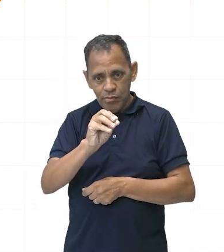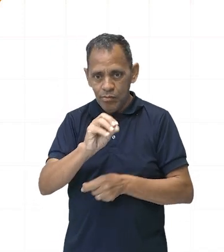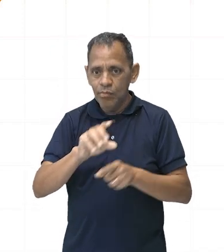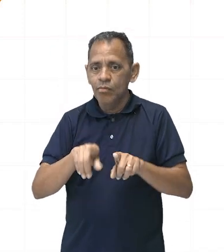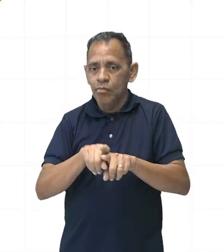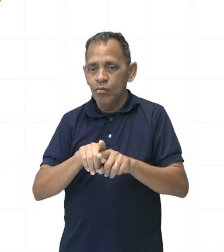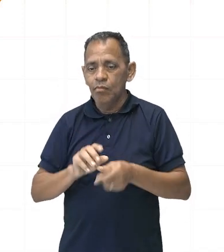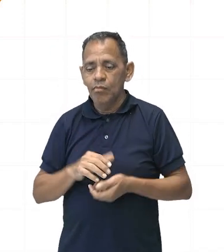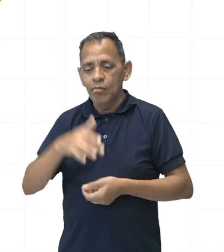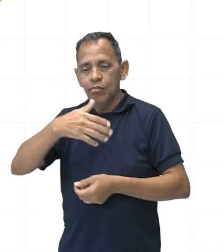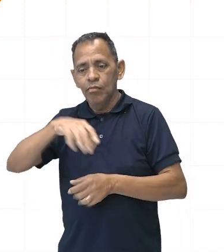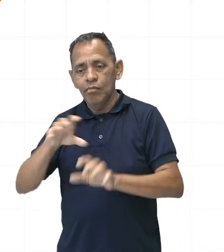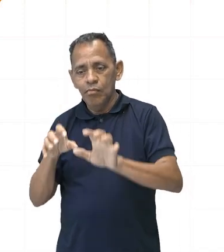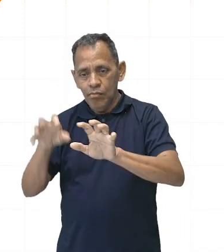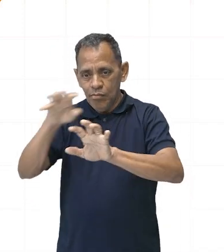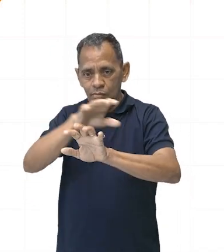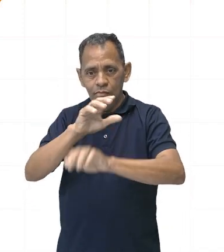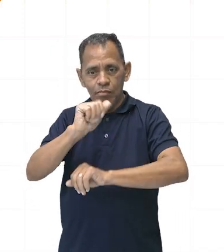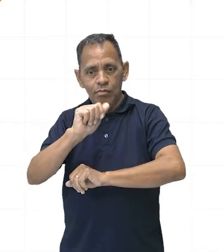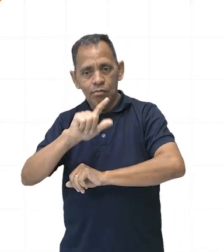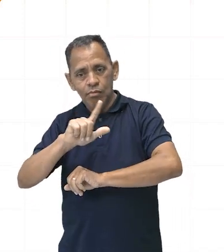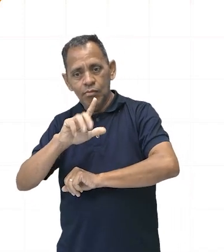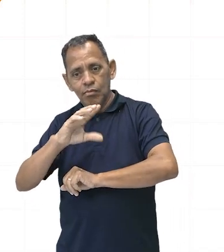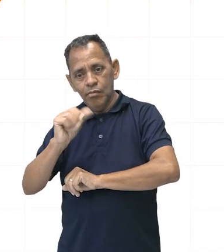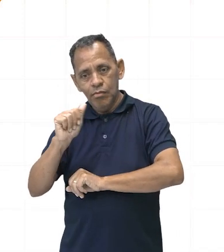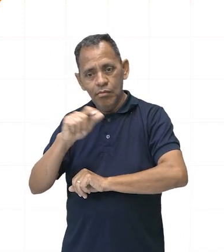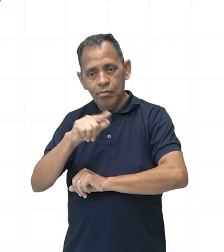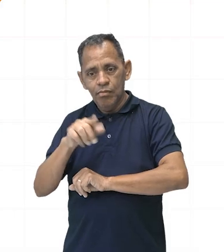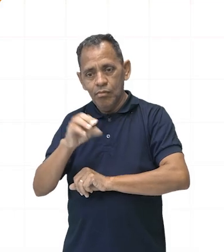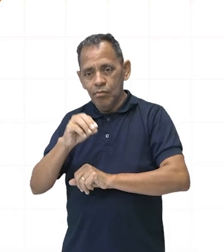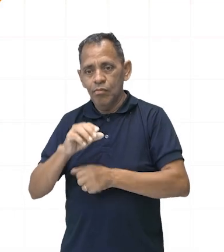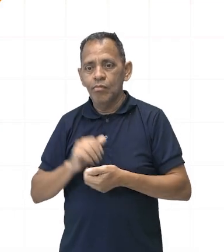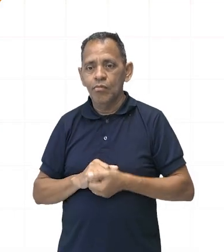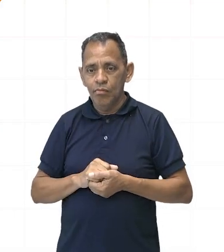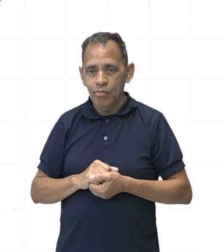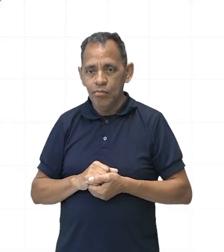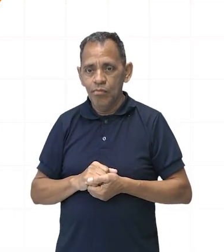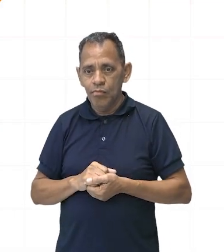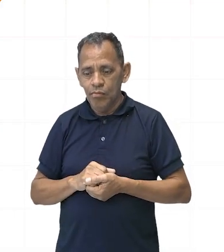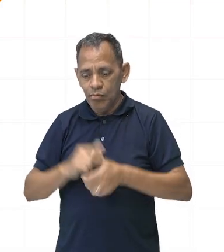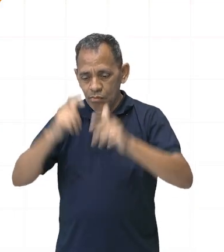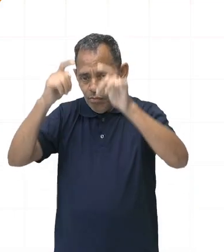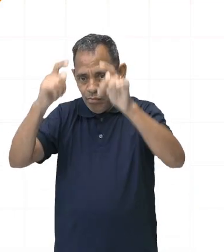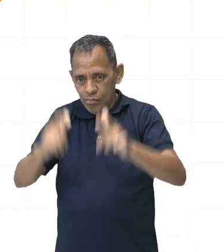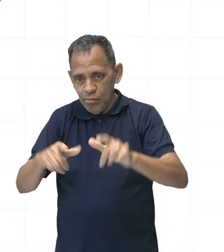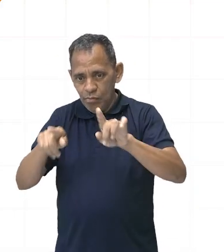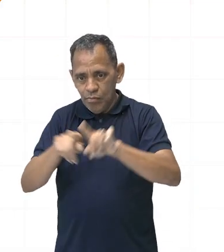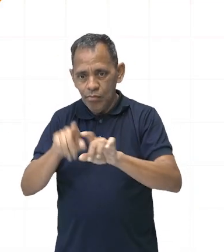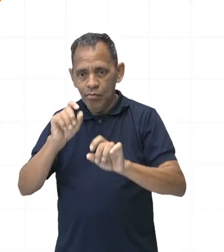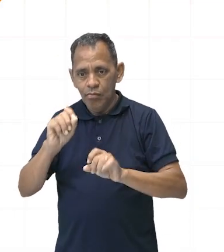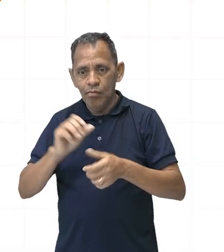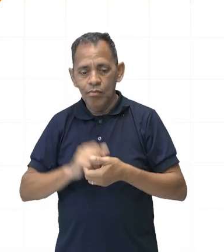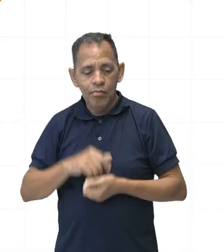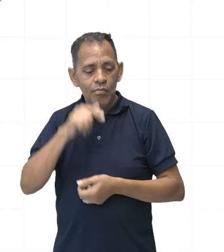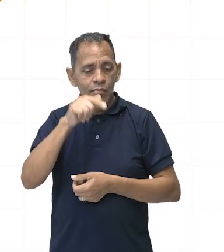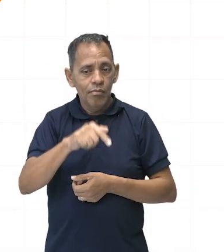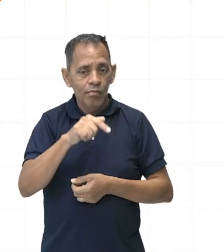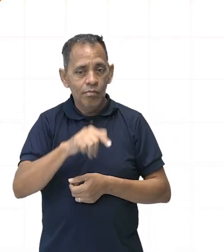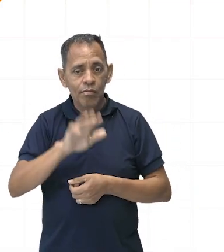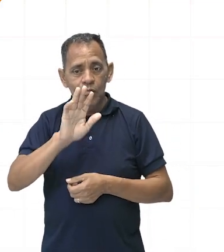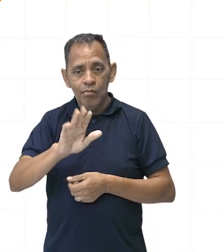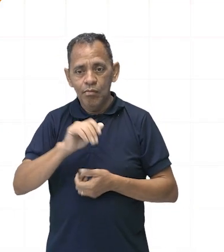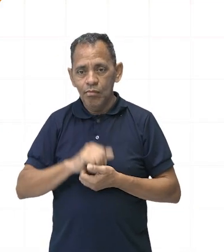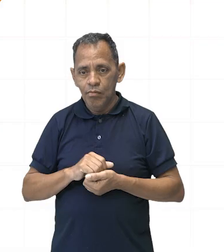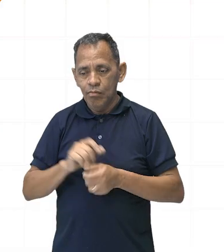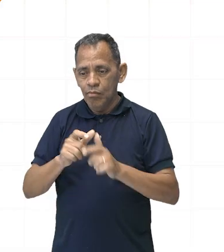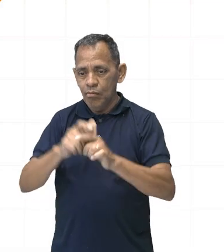do Cáucaso, né? Essa região do Nagorno-Karabakh, que vai estar situado aí, vai estar localizado no Azerbaijão, porém,